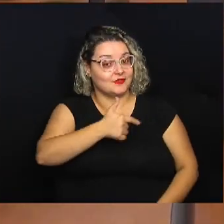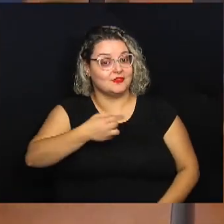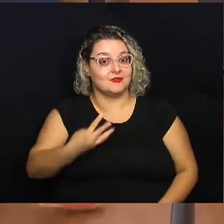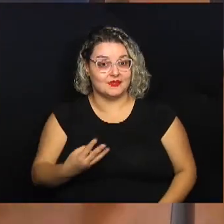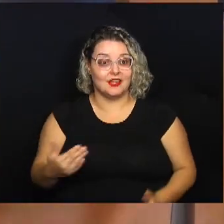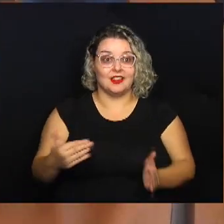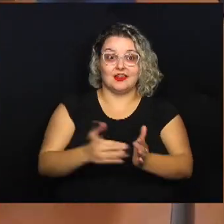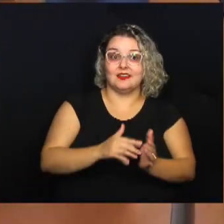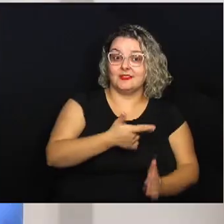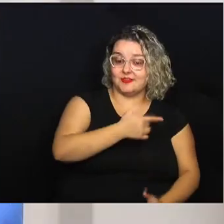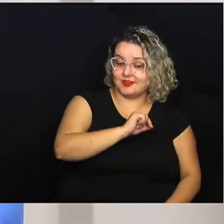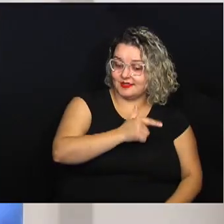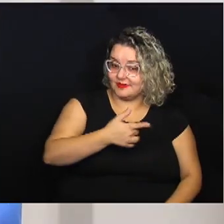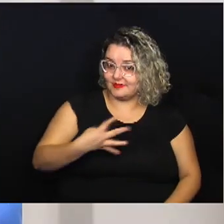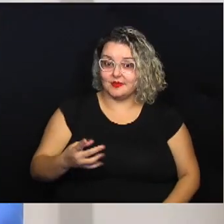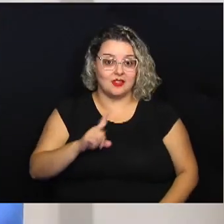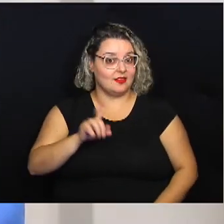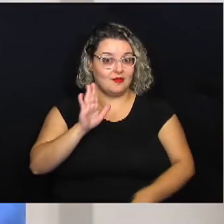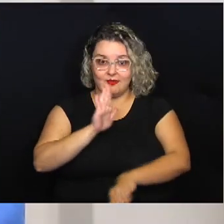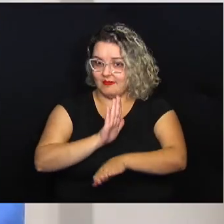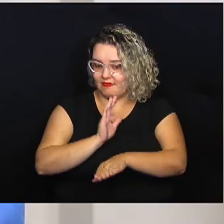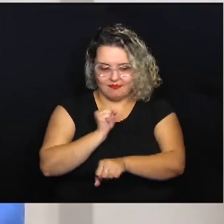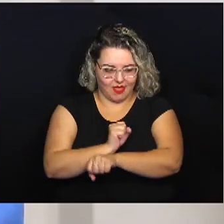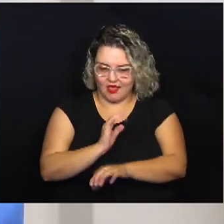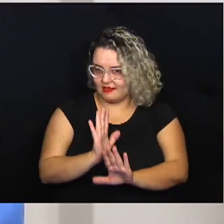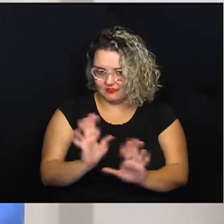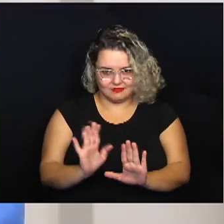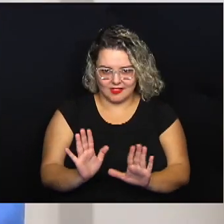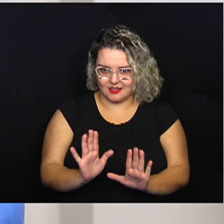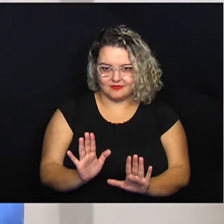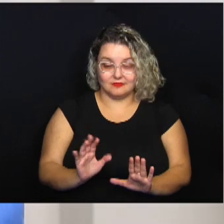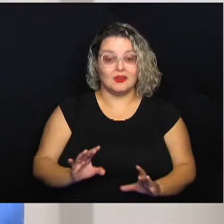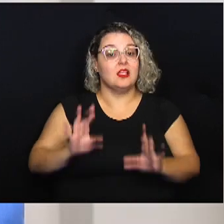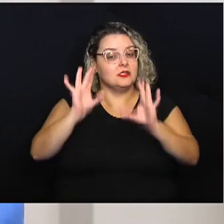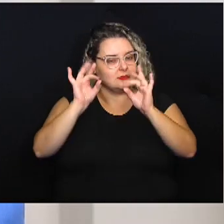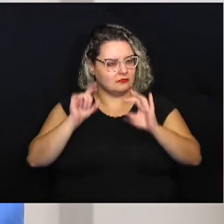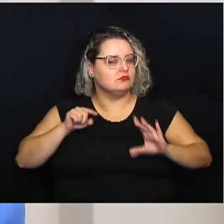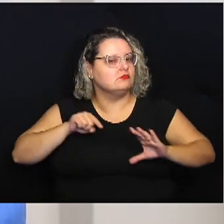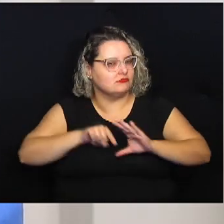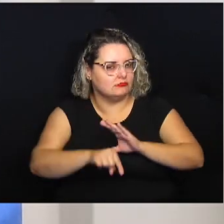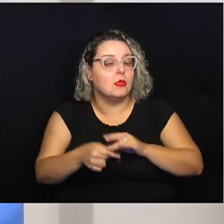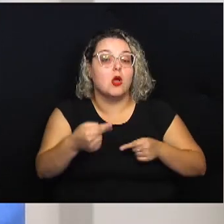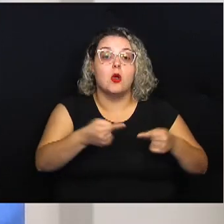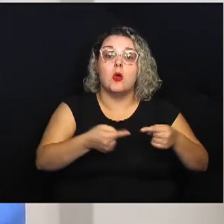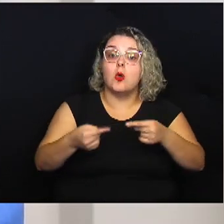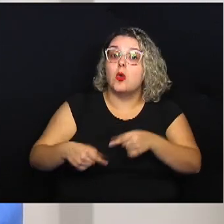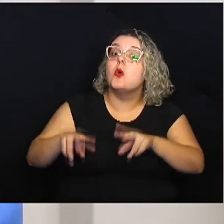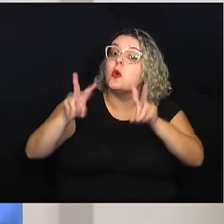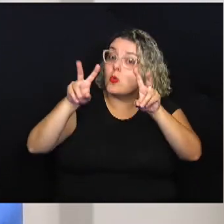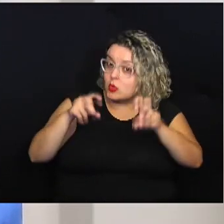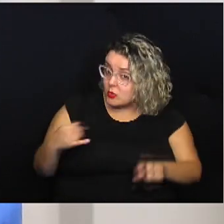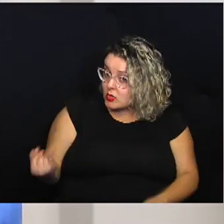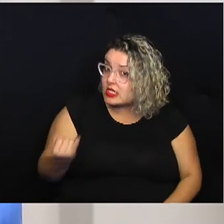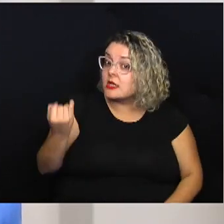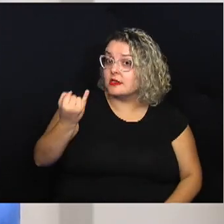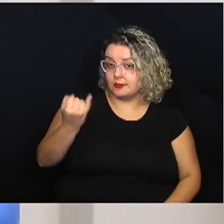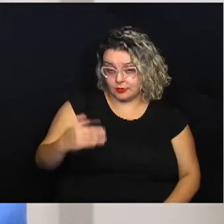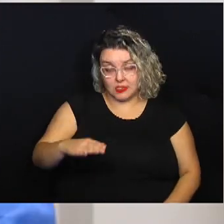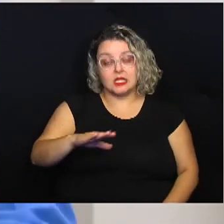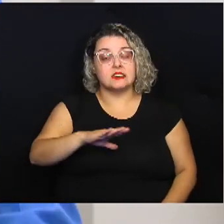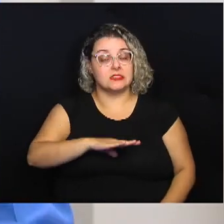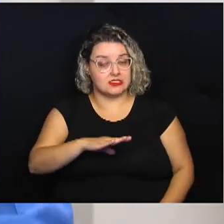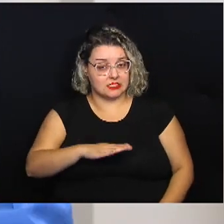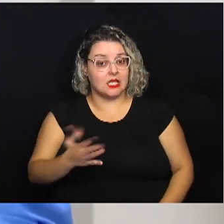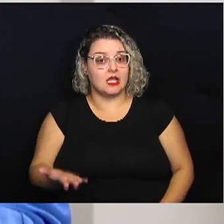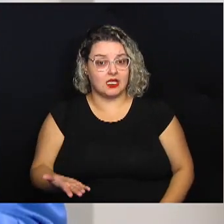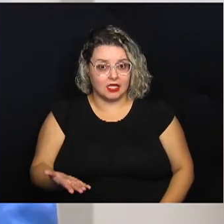2023-2024 não param por aí. Aprofundar ainda mais a discussão dos temas que são importantes para a cidade, né?